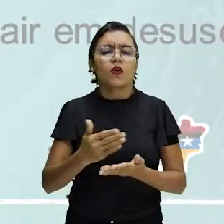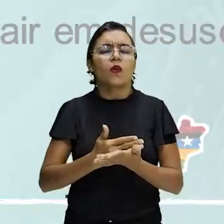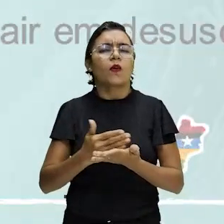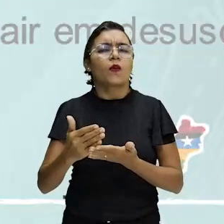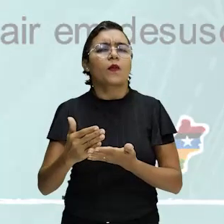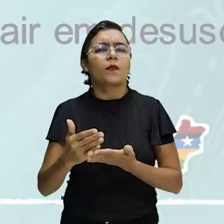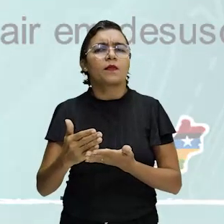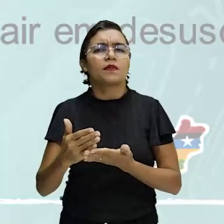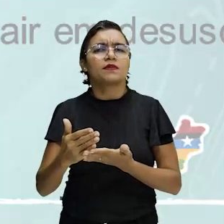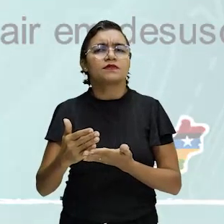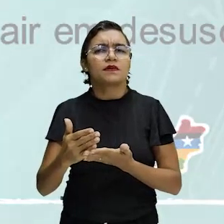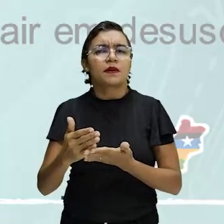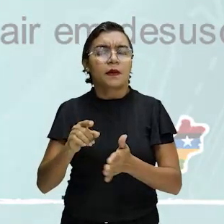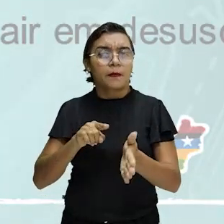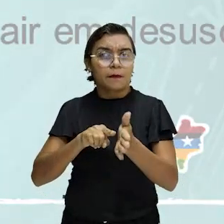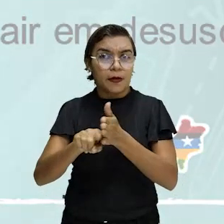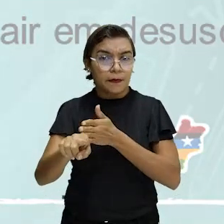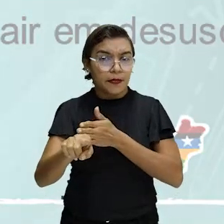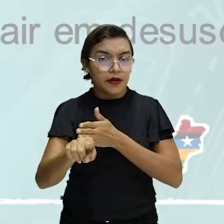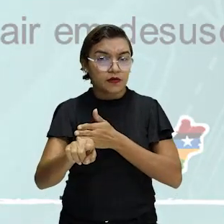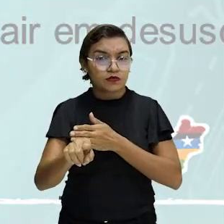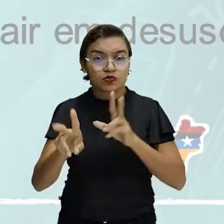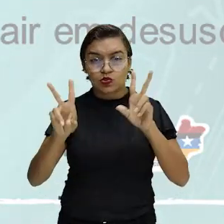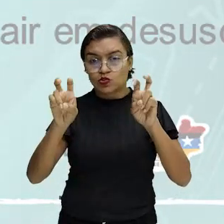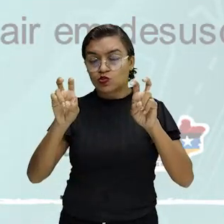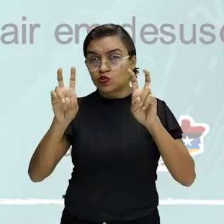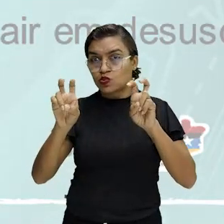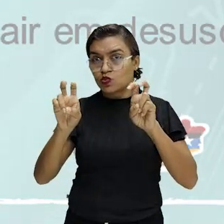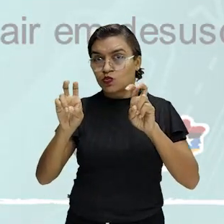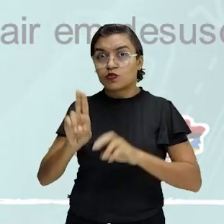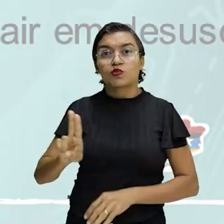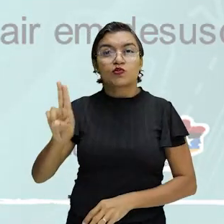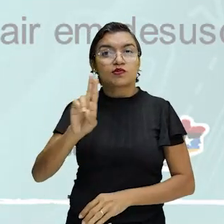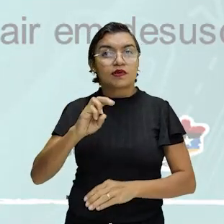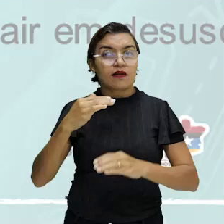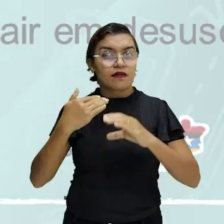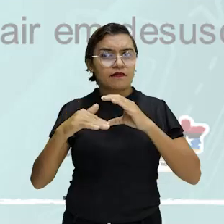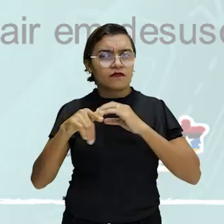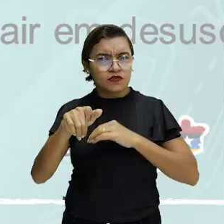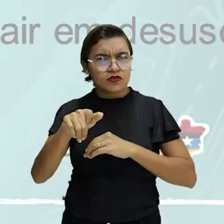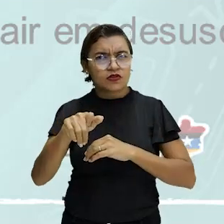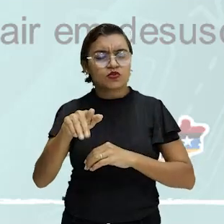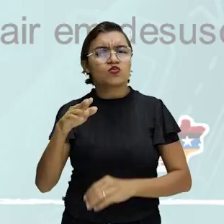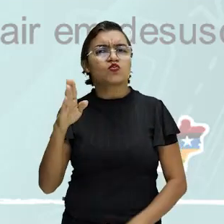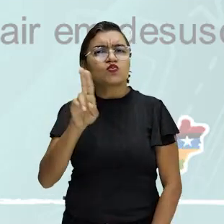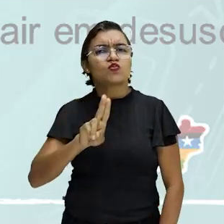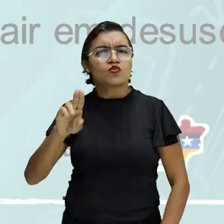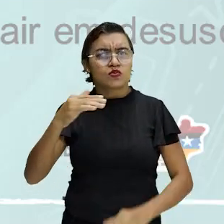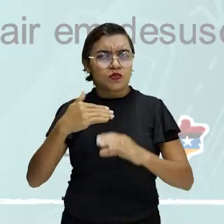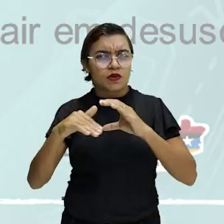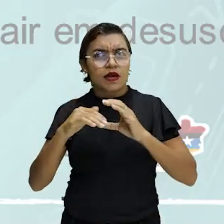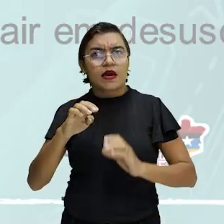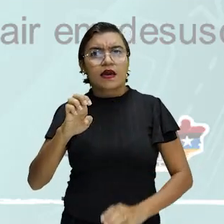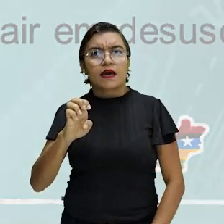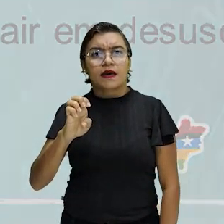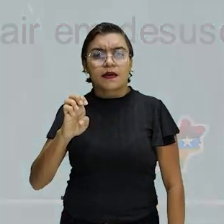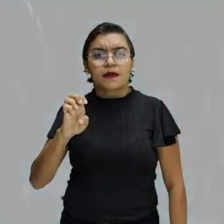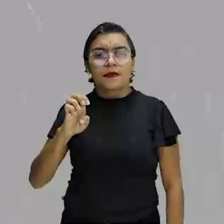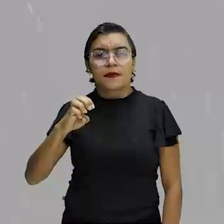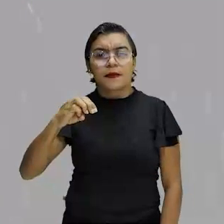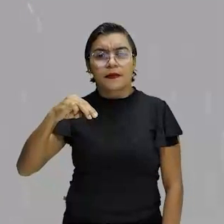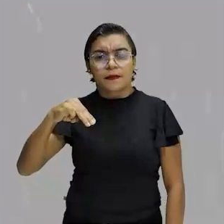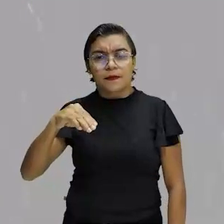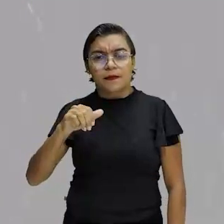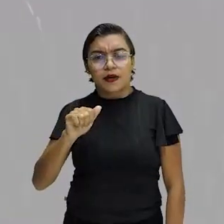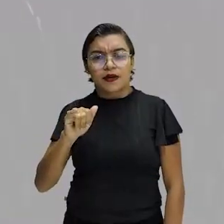com uma enquete bem rápida sobre o uso do e-mail. Vocês costumam utilizar e-mail? Então, no nosso dia a dia, nós sabemos que nós temos